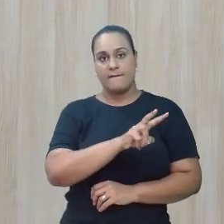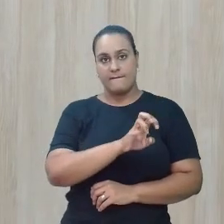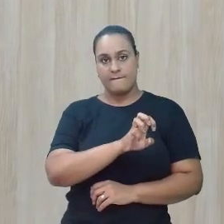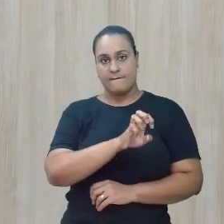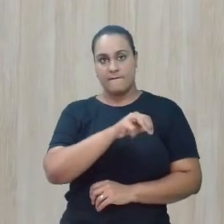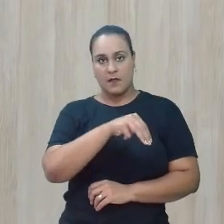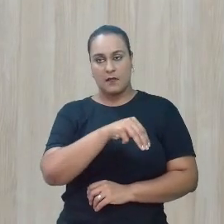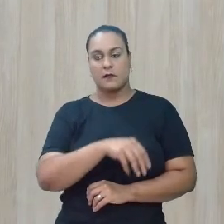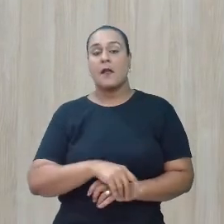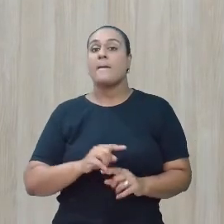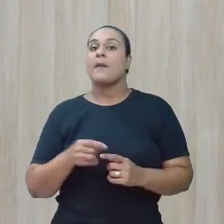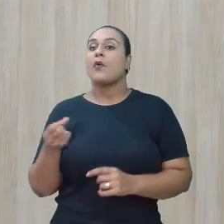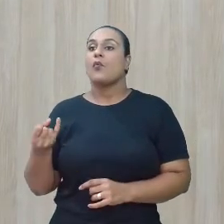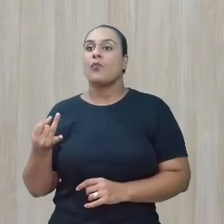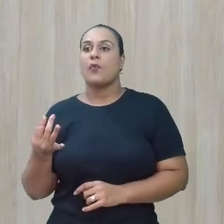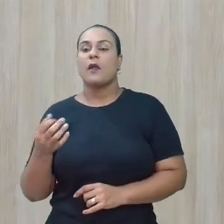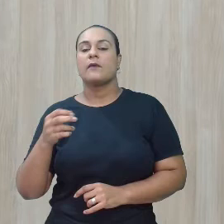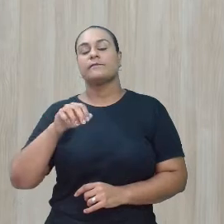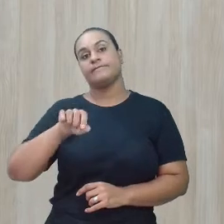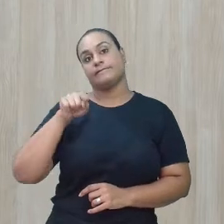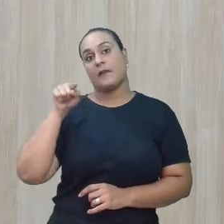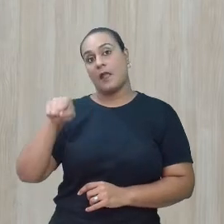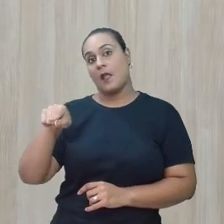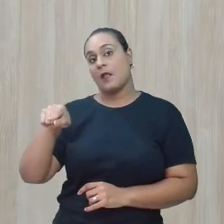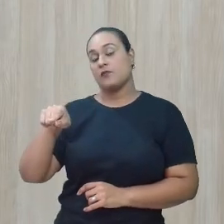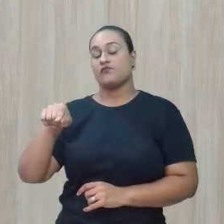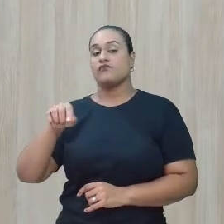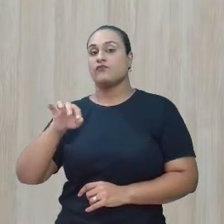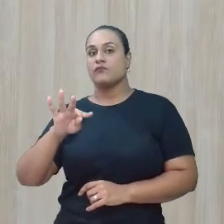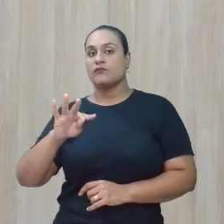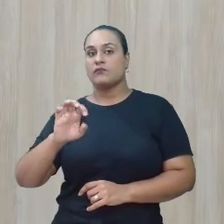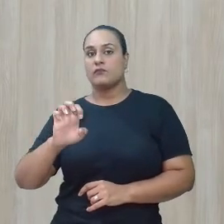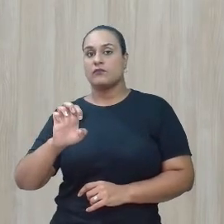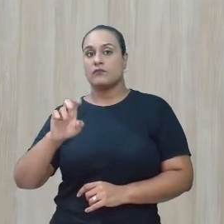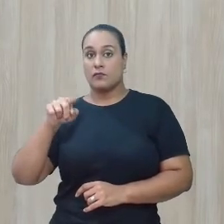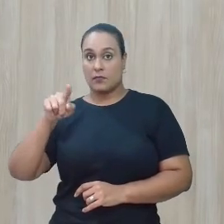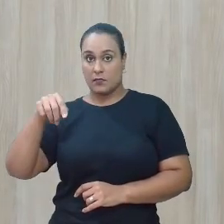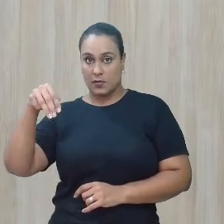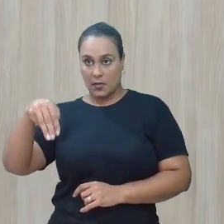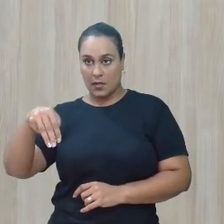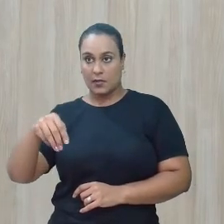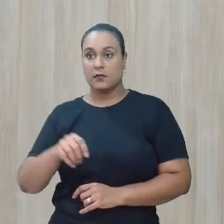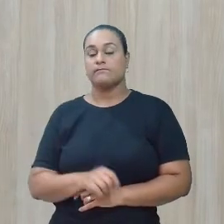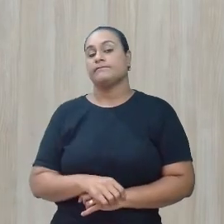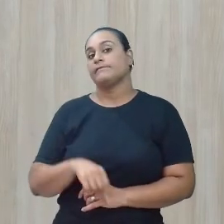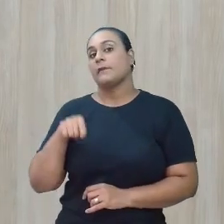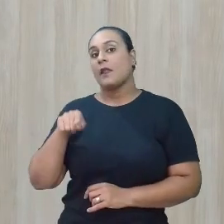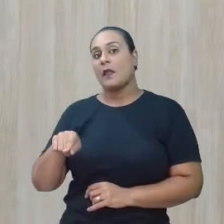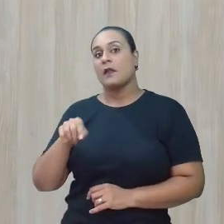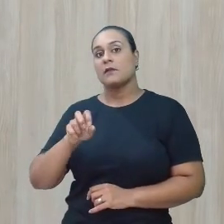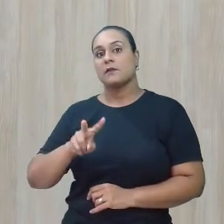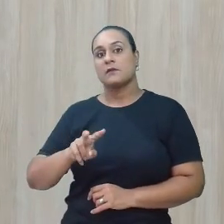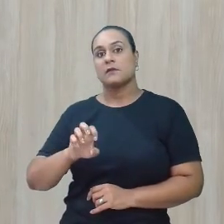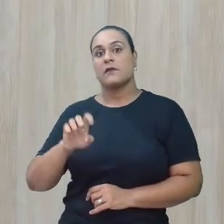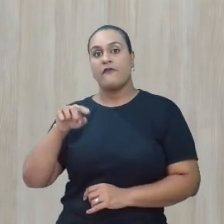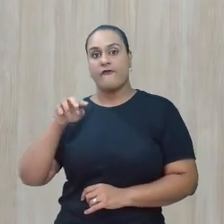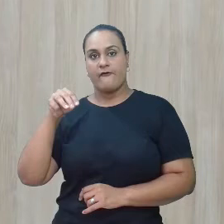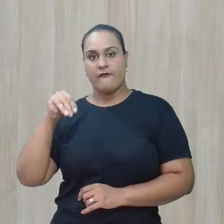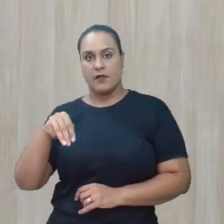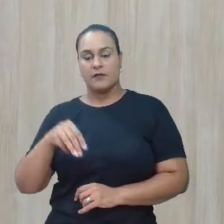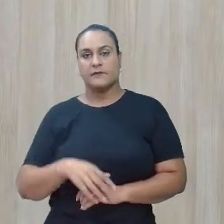porque no som não há distinção. Então, esse reconhecimento do plural tem que vir por meio da grafia.